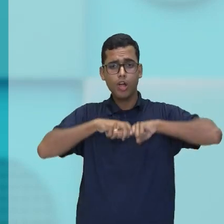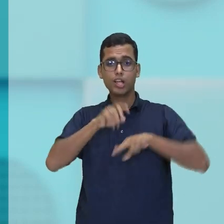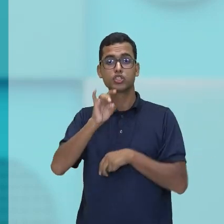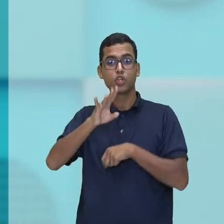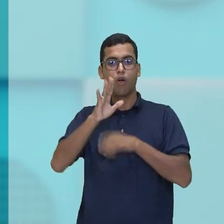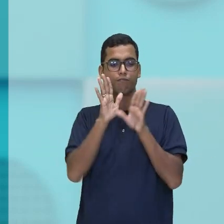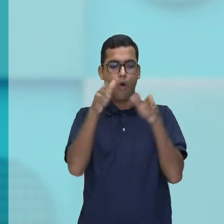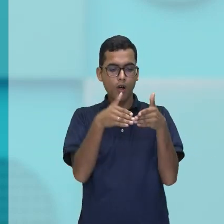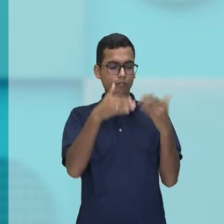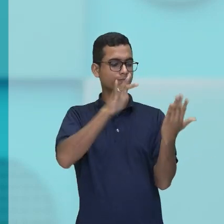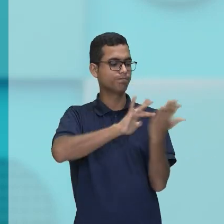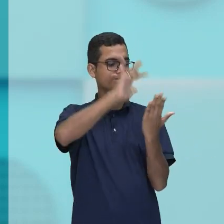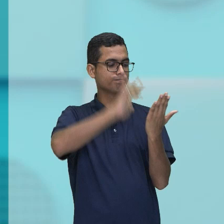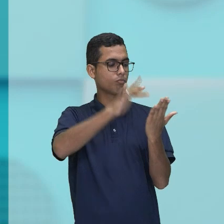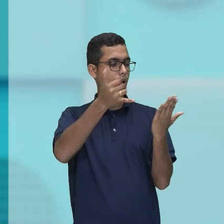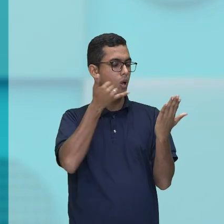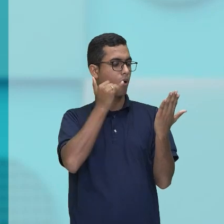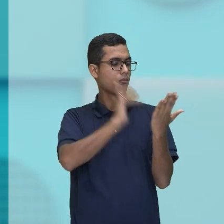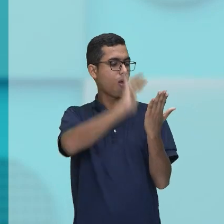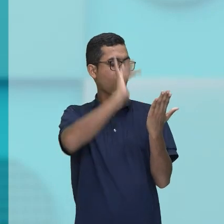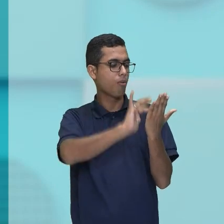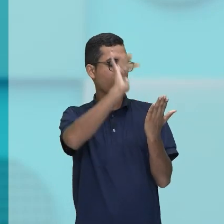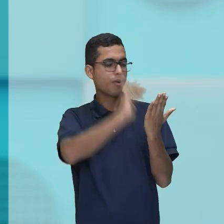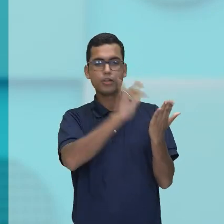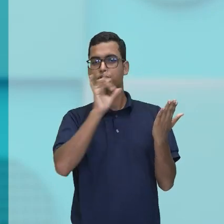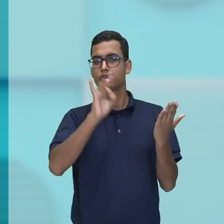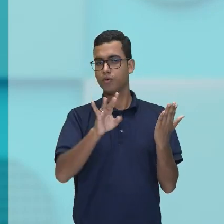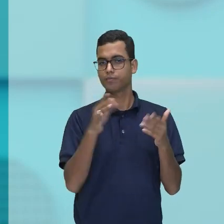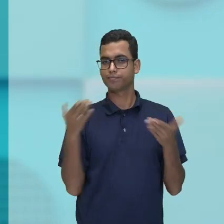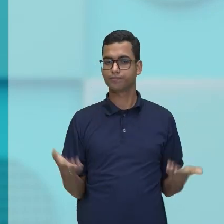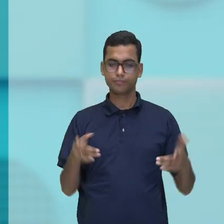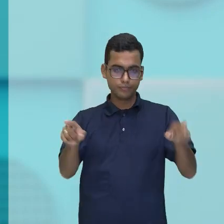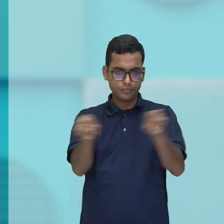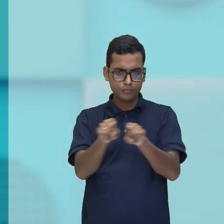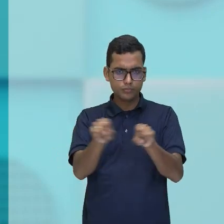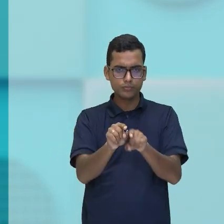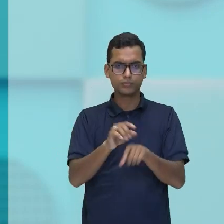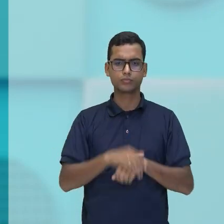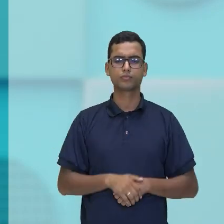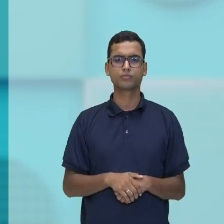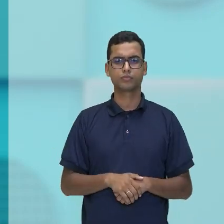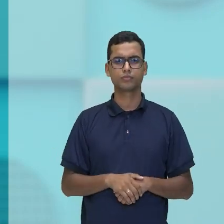pouco a respeito. Não digamos, algo tão